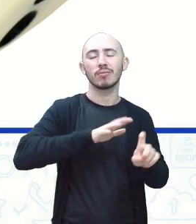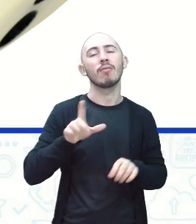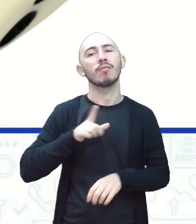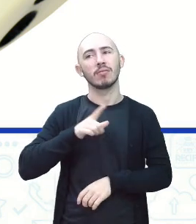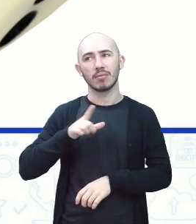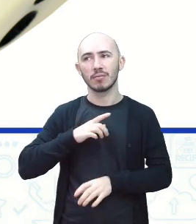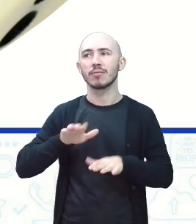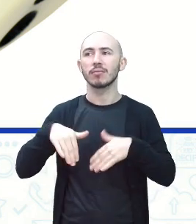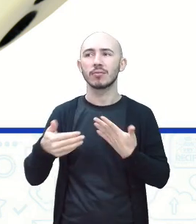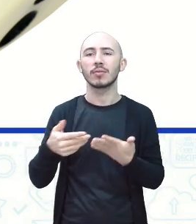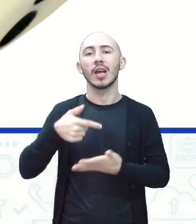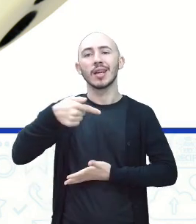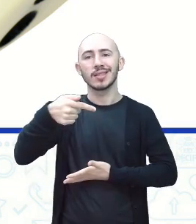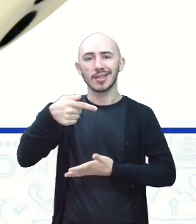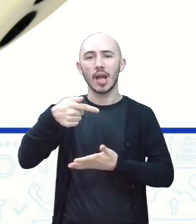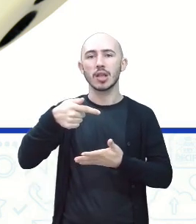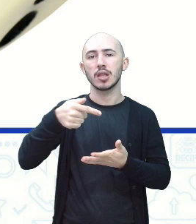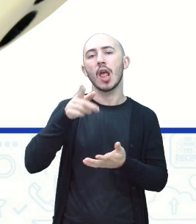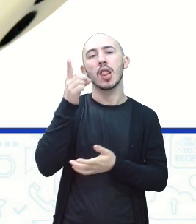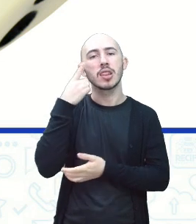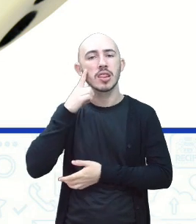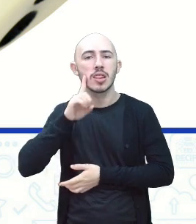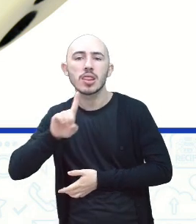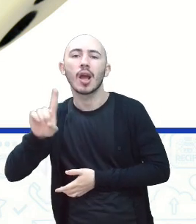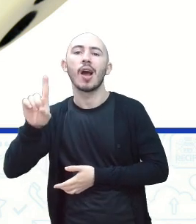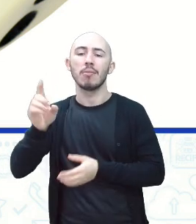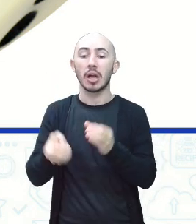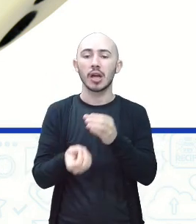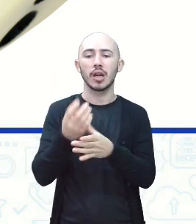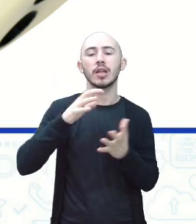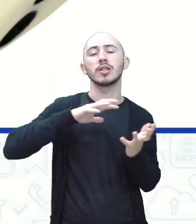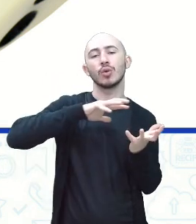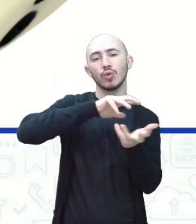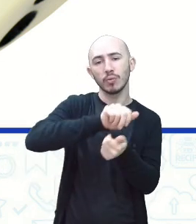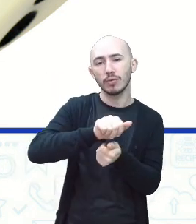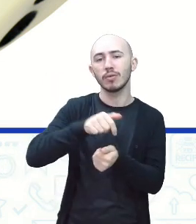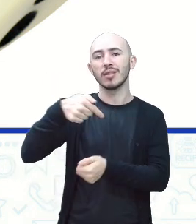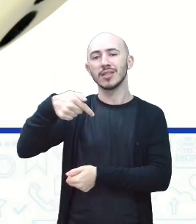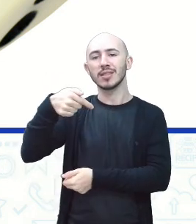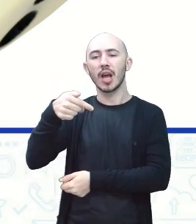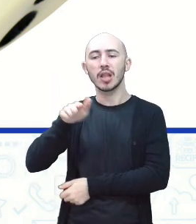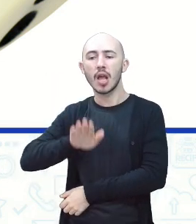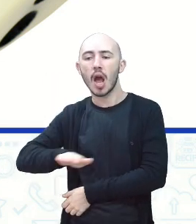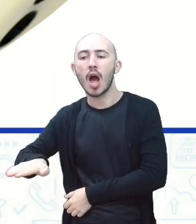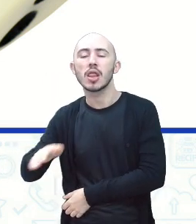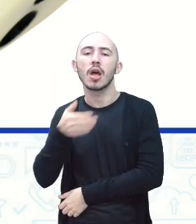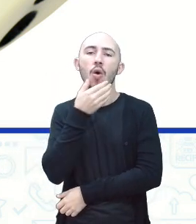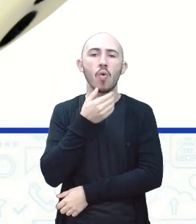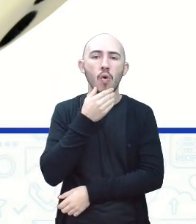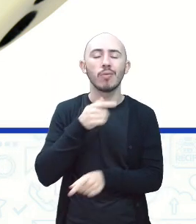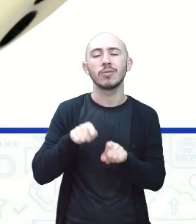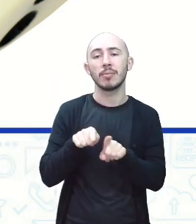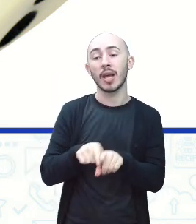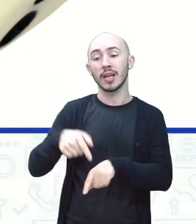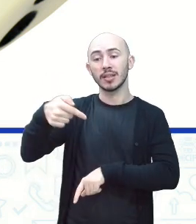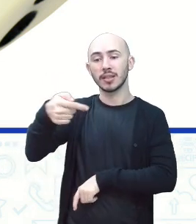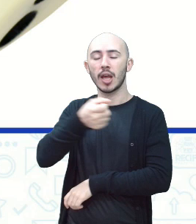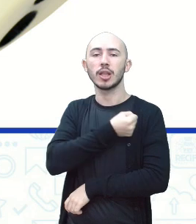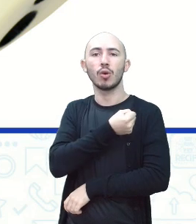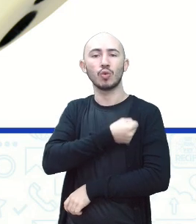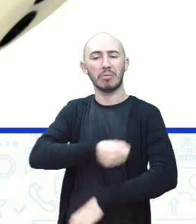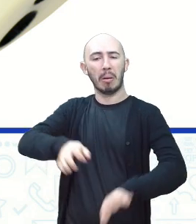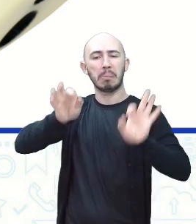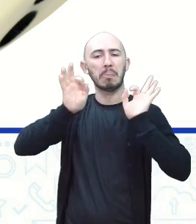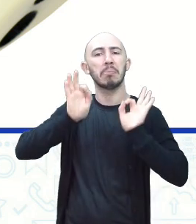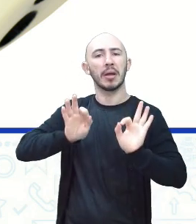7 dias na semana, 7 cores no arco-íris, 7 anões, 7 como o número da perfeição, tá certo? Igual a gente